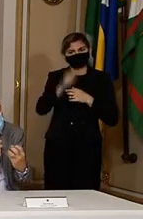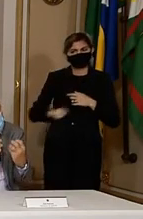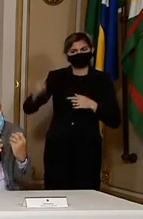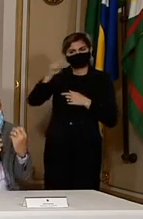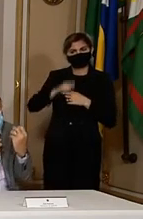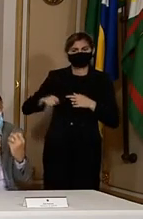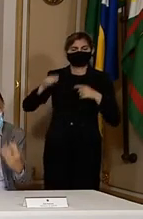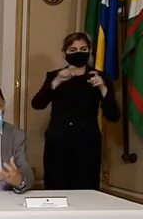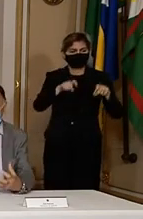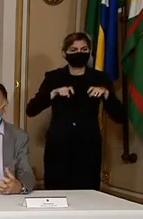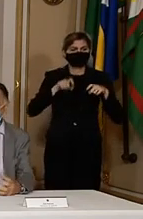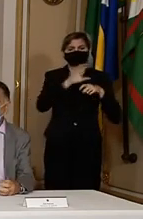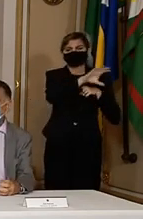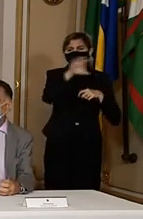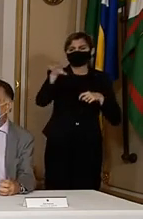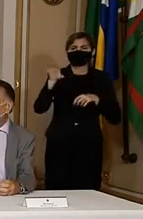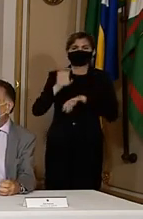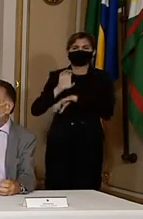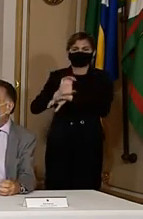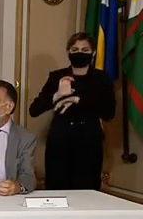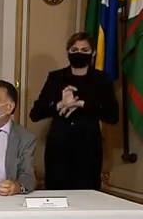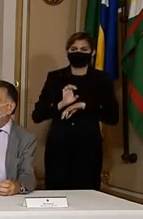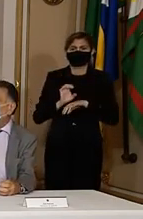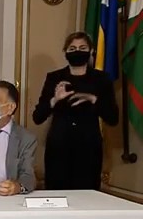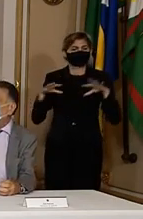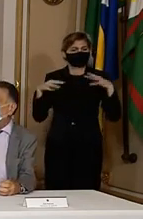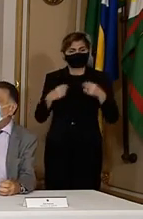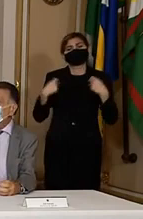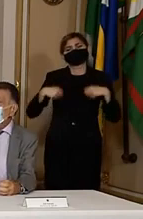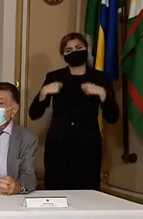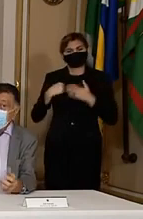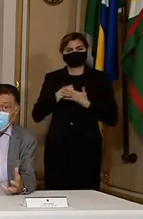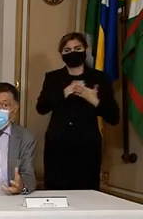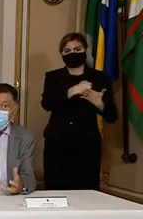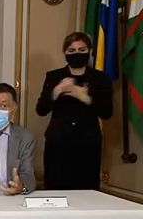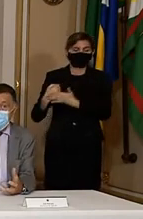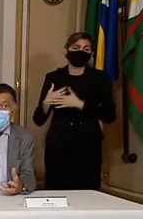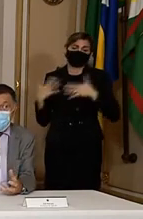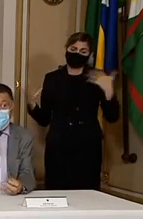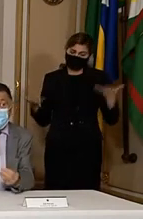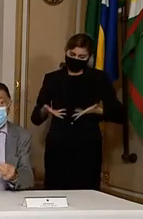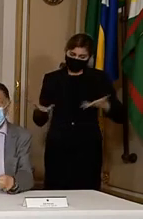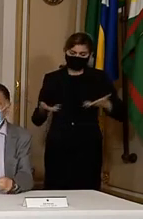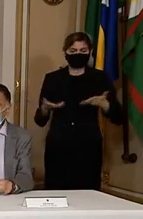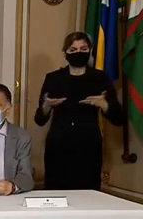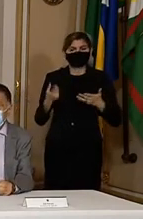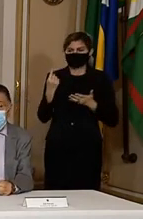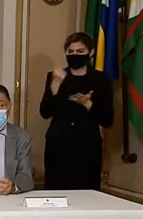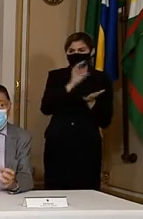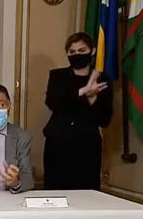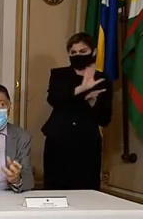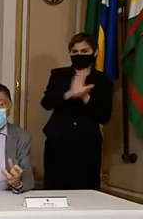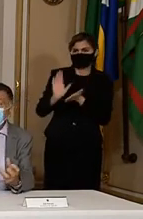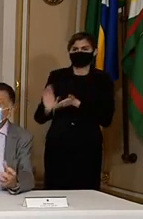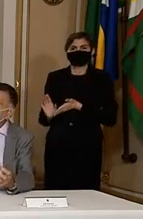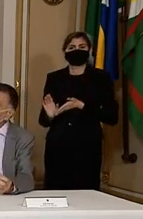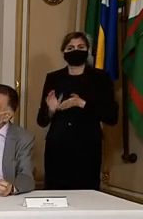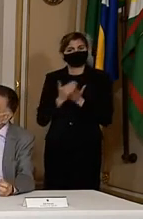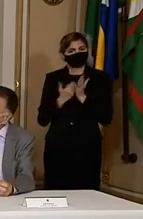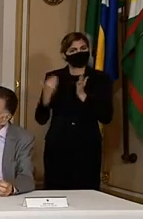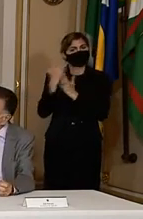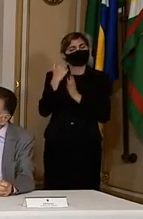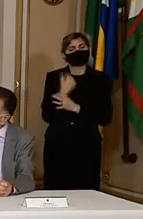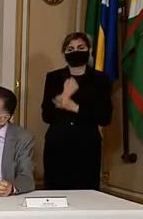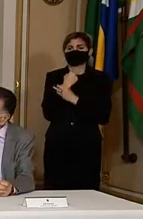rurais espalhadas por todas as estado precisa dessa por mais do que nunca e agora os investimentos vão ser